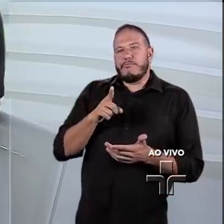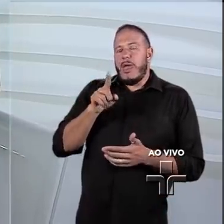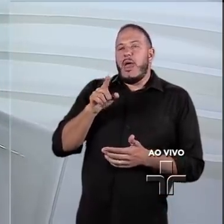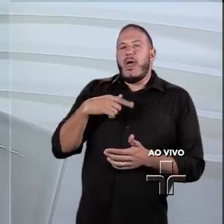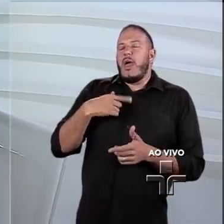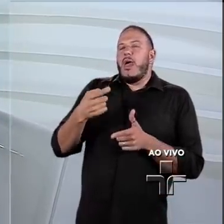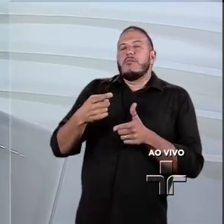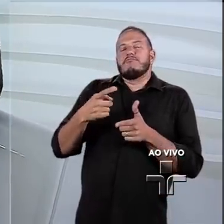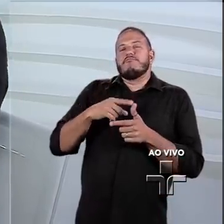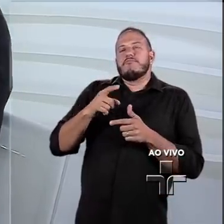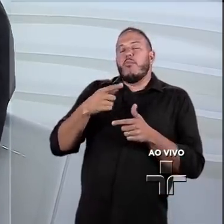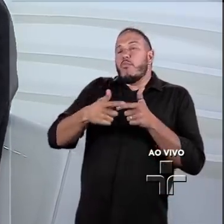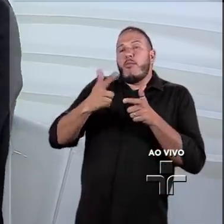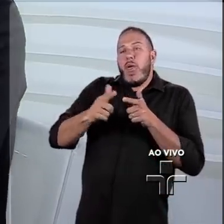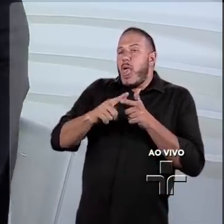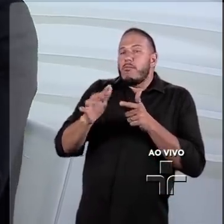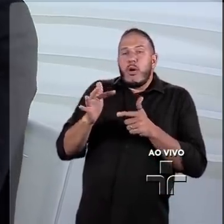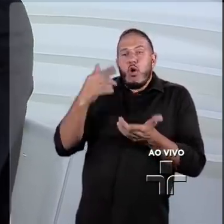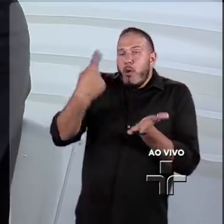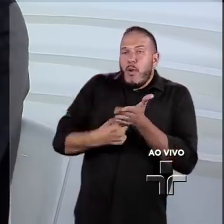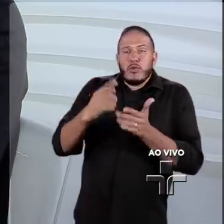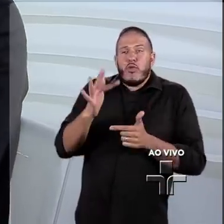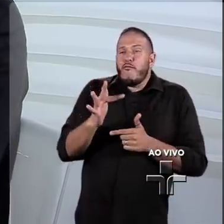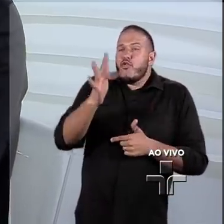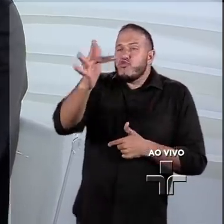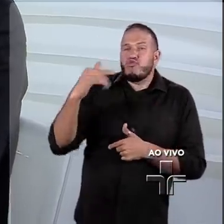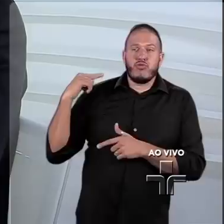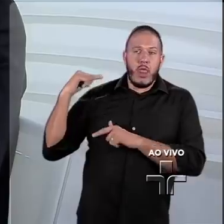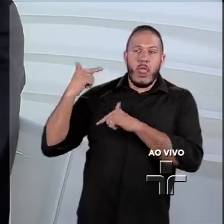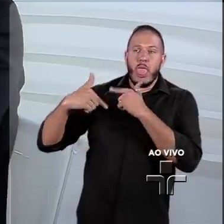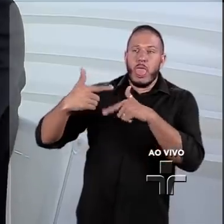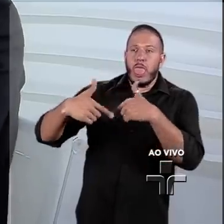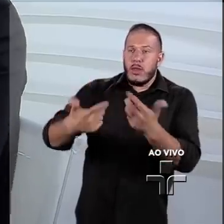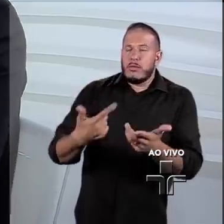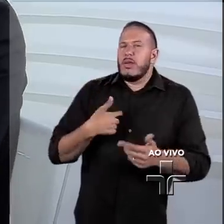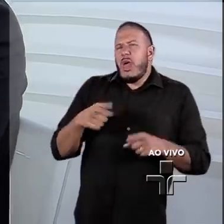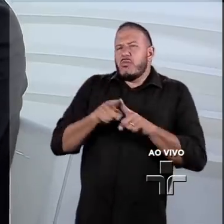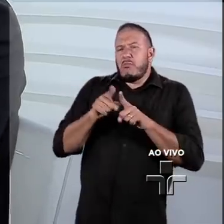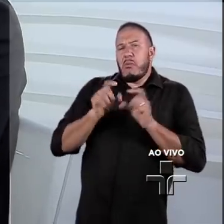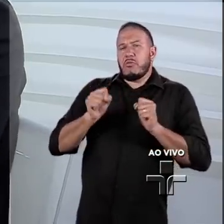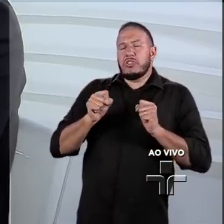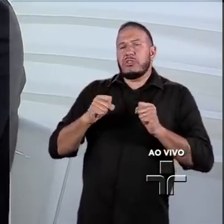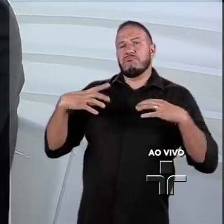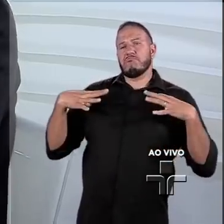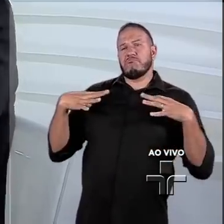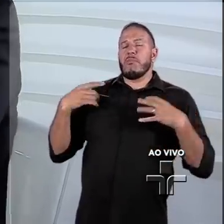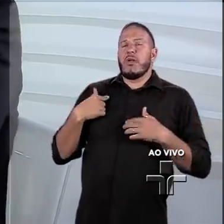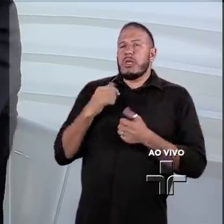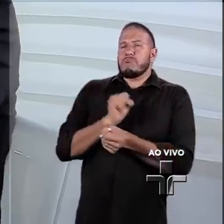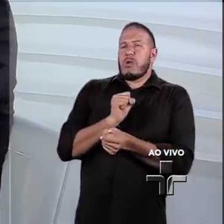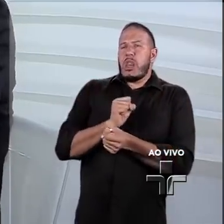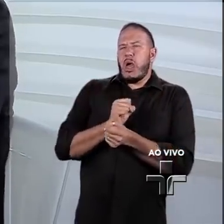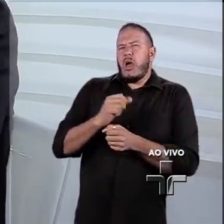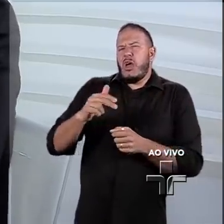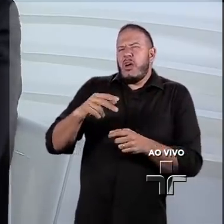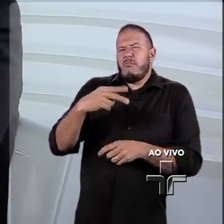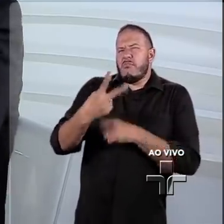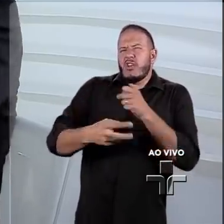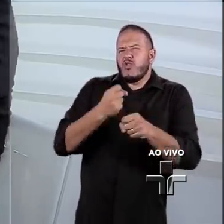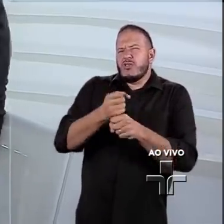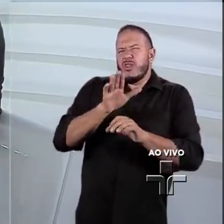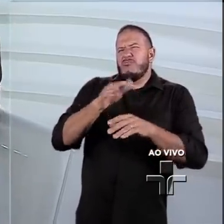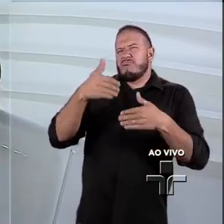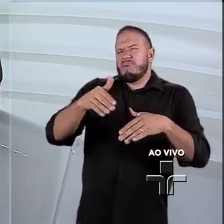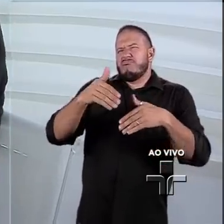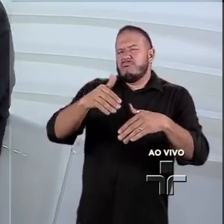com as futuras gerações. Quer dizer, seria muito cômodo também para mim adiar esta reforma por mais 2 anos, deixar